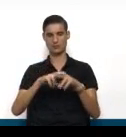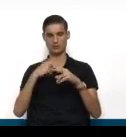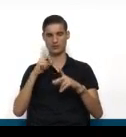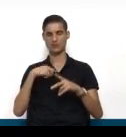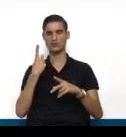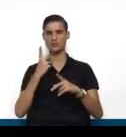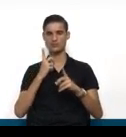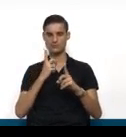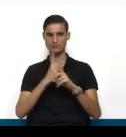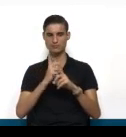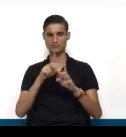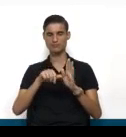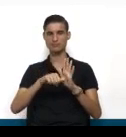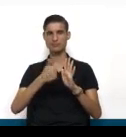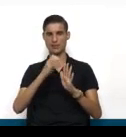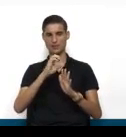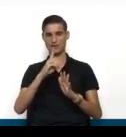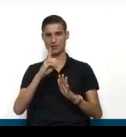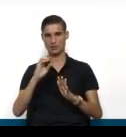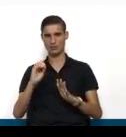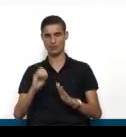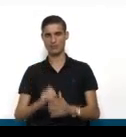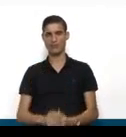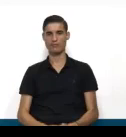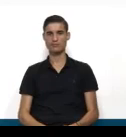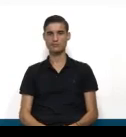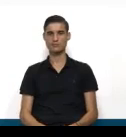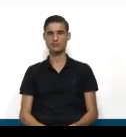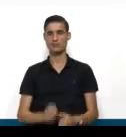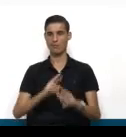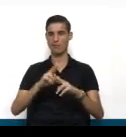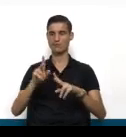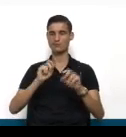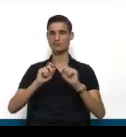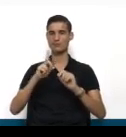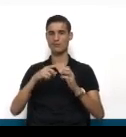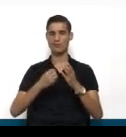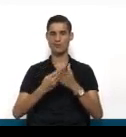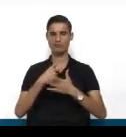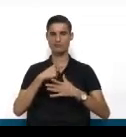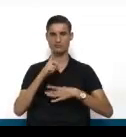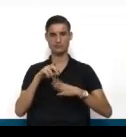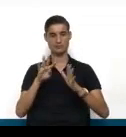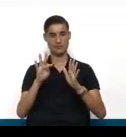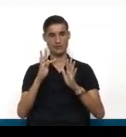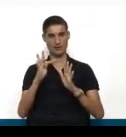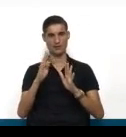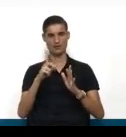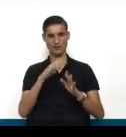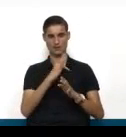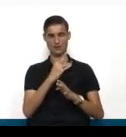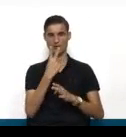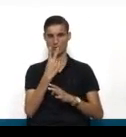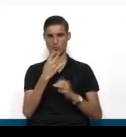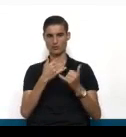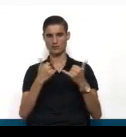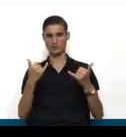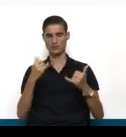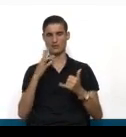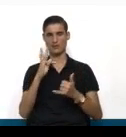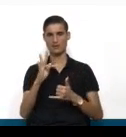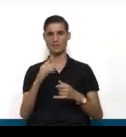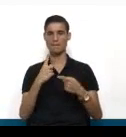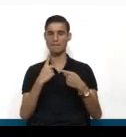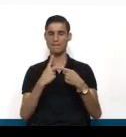nossa primeira EDO que nós temos. E a outra vai ser, que está em função de t, duas linhas, né, de